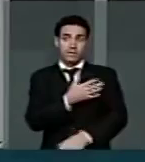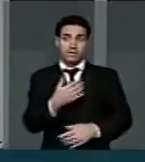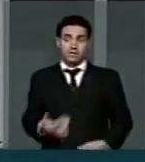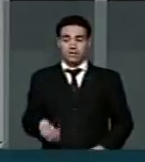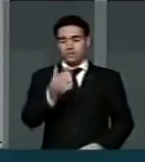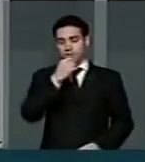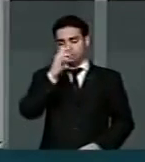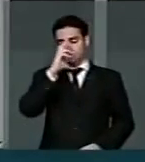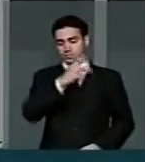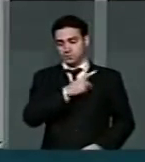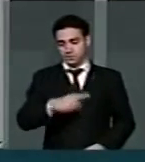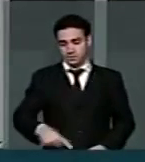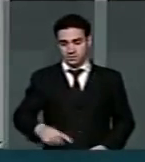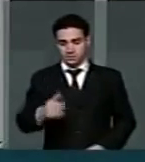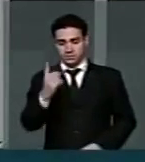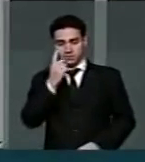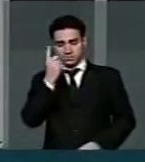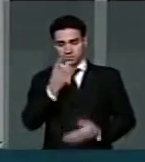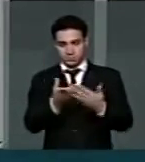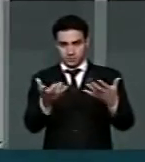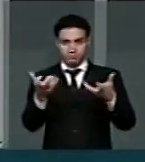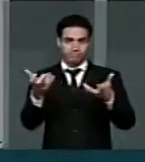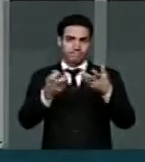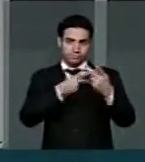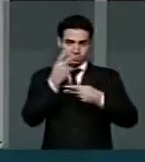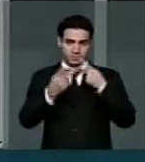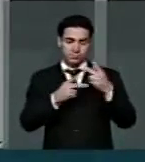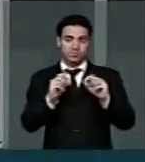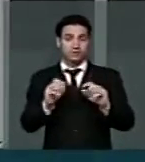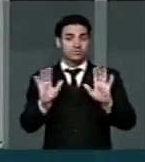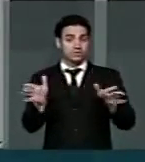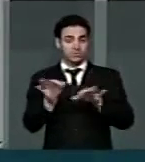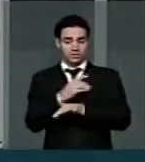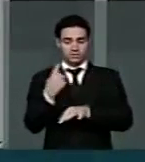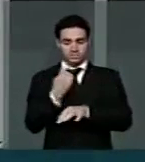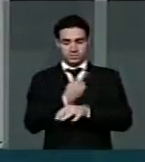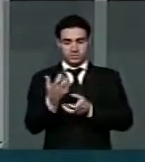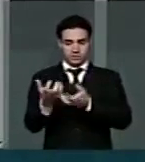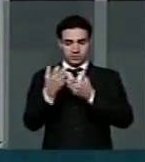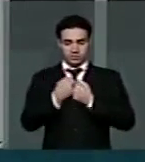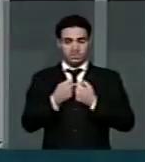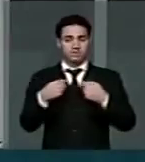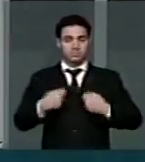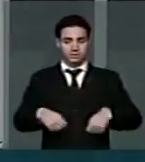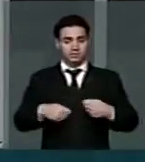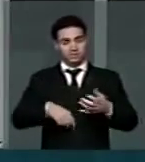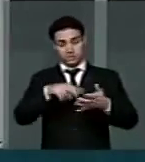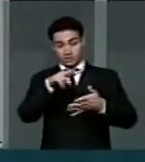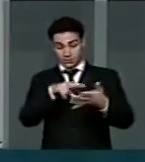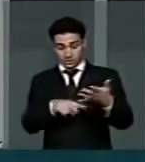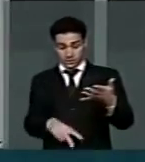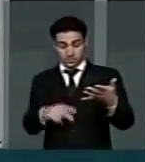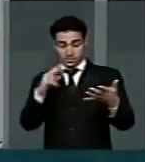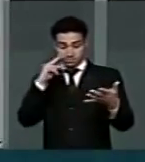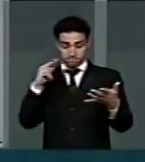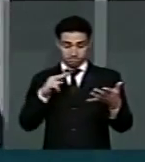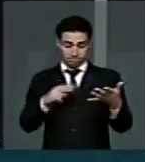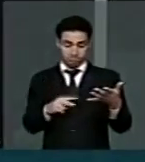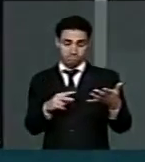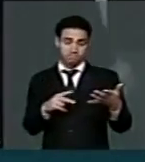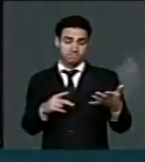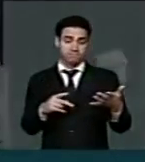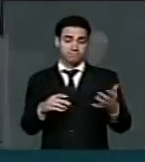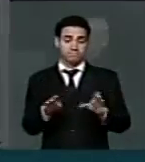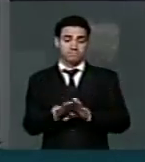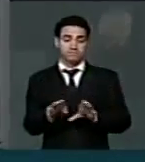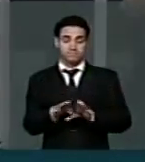deputados e servidores da casa, eu registro aqui o que recebemos. E temos que ler com atenção e, de nossa parte,